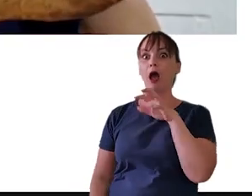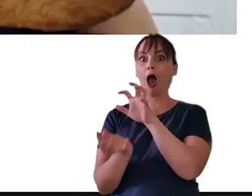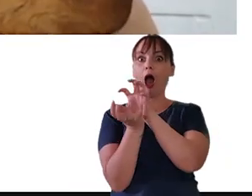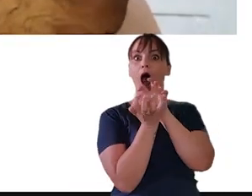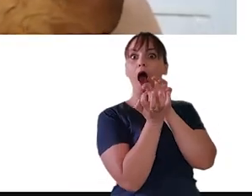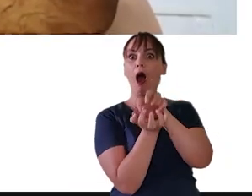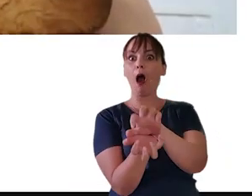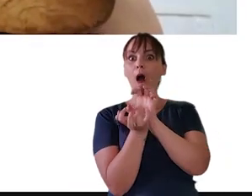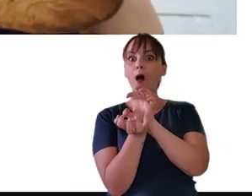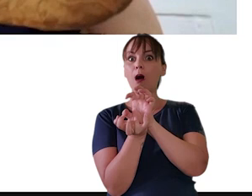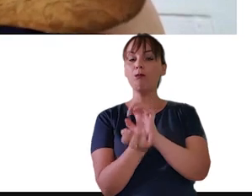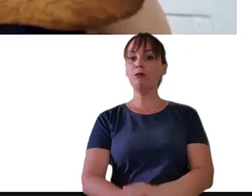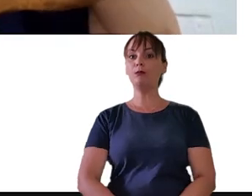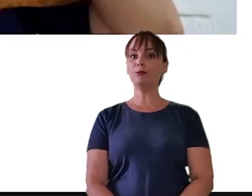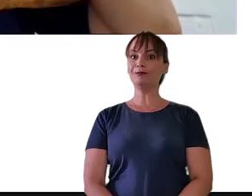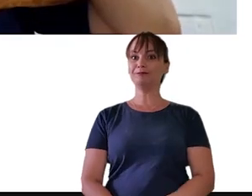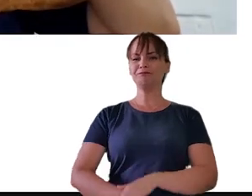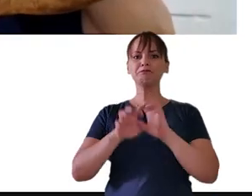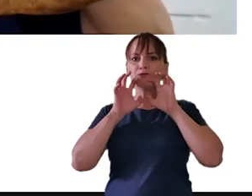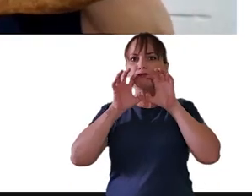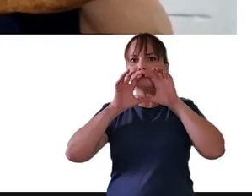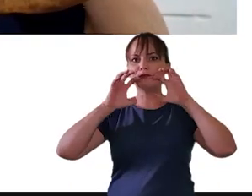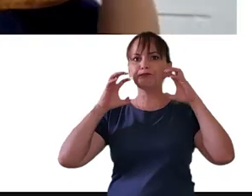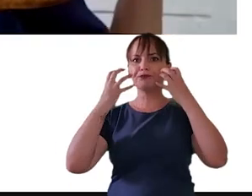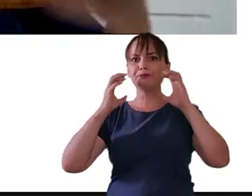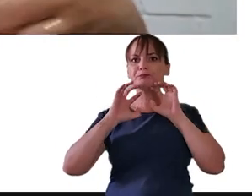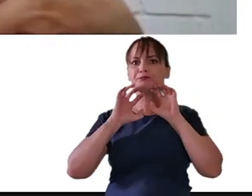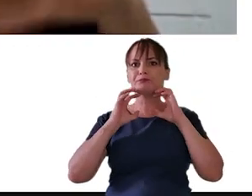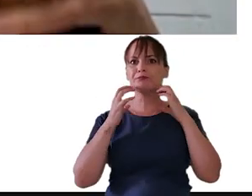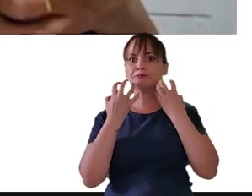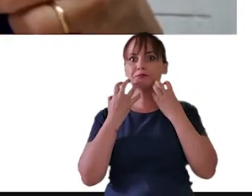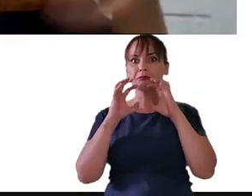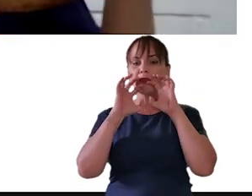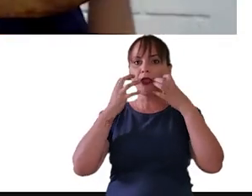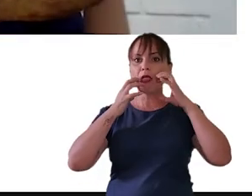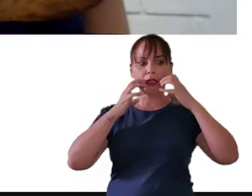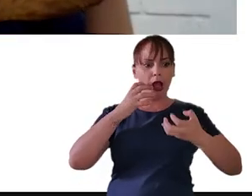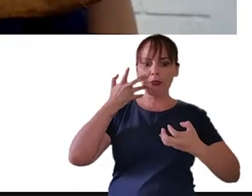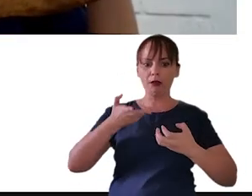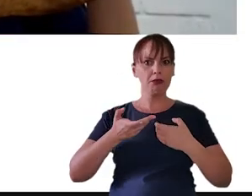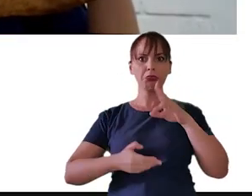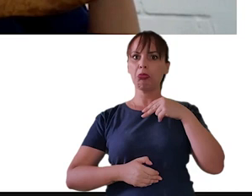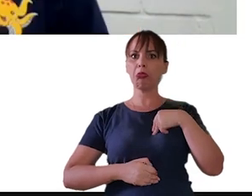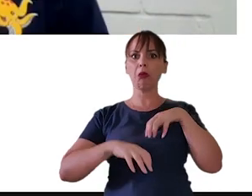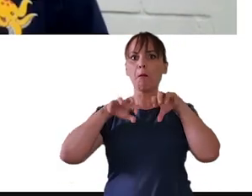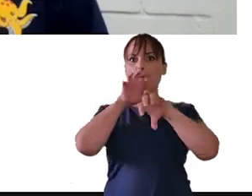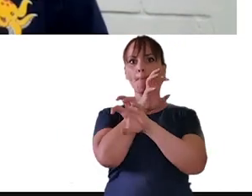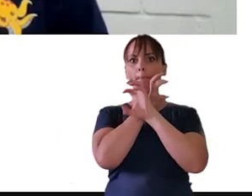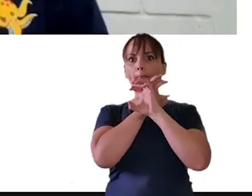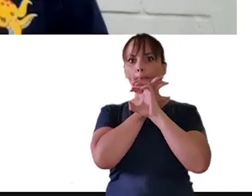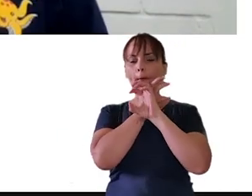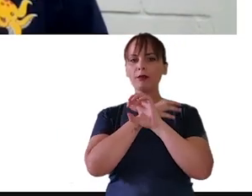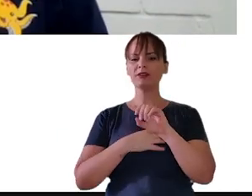bocão! Então, são várias fileiras. Pode cair um, nasce outro, ele nunca vai ficar banguelo.